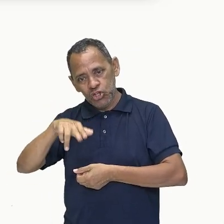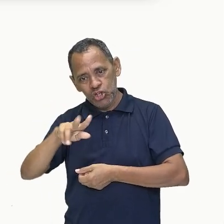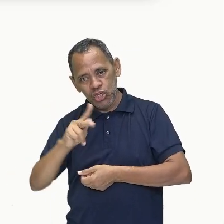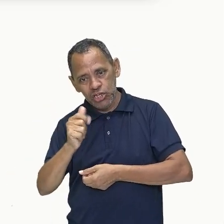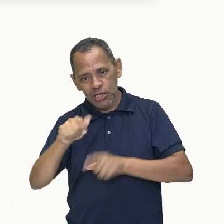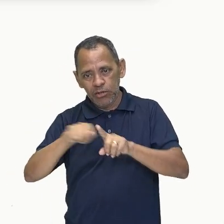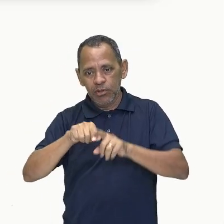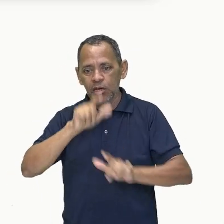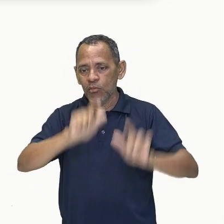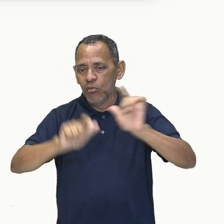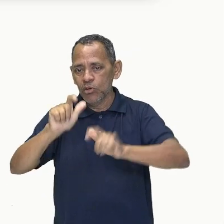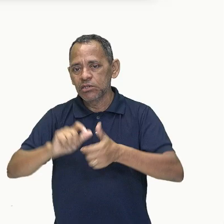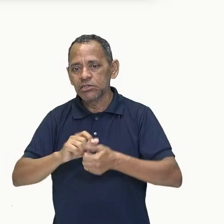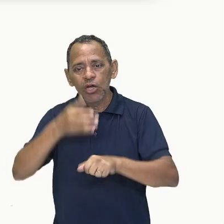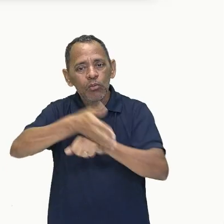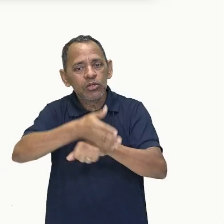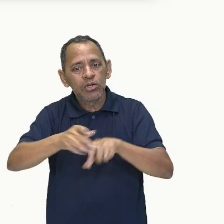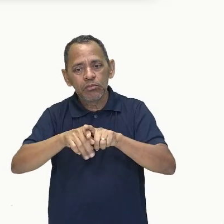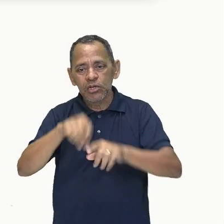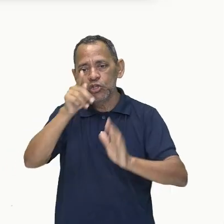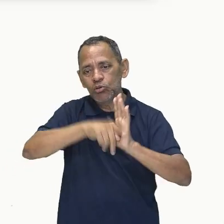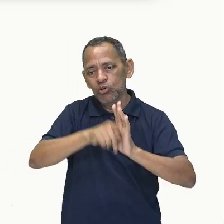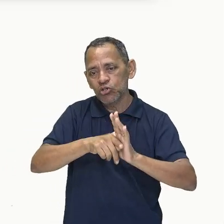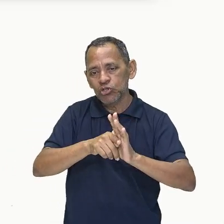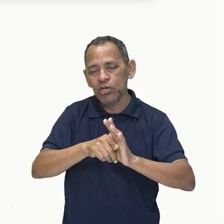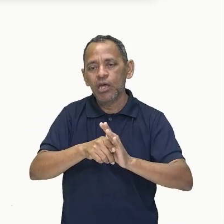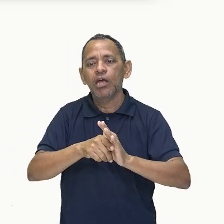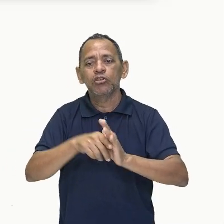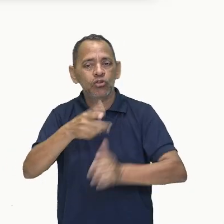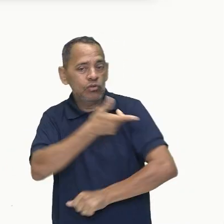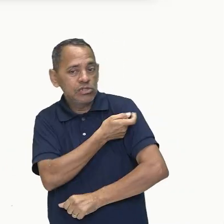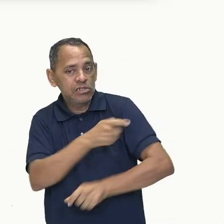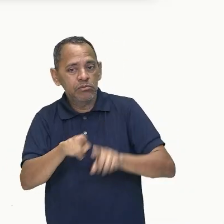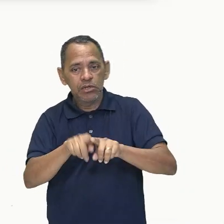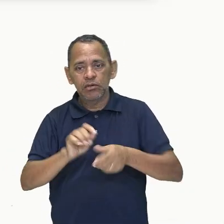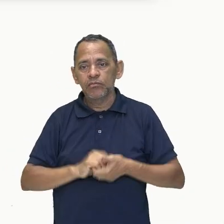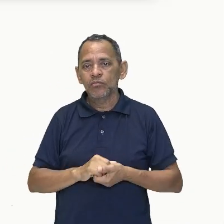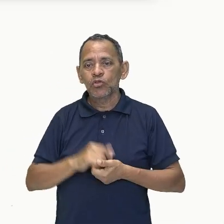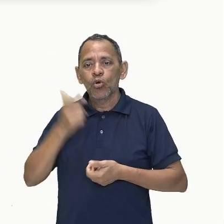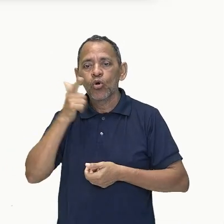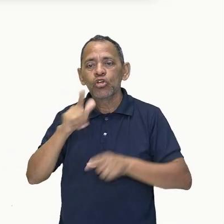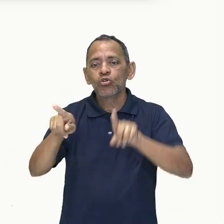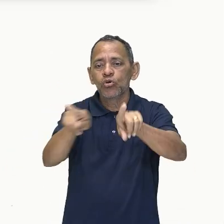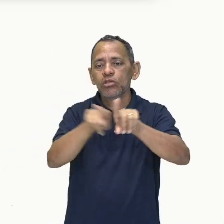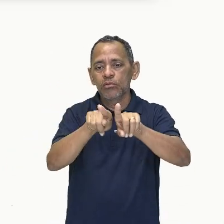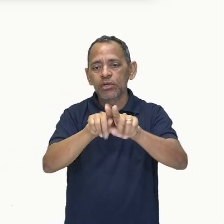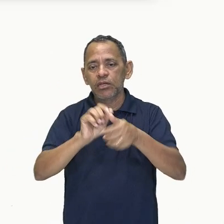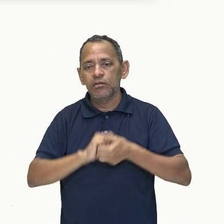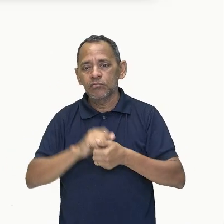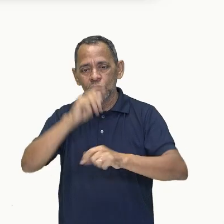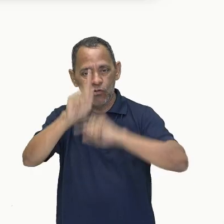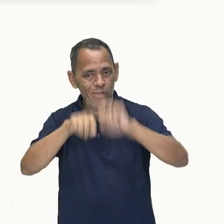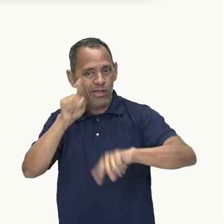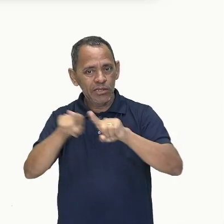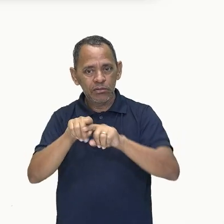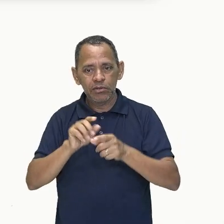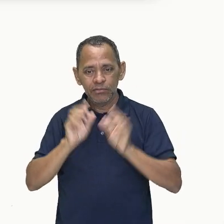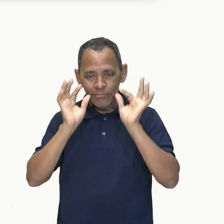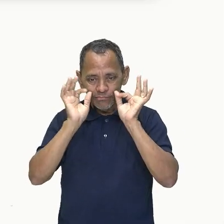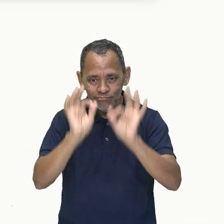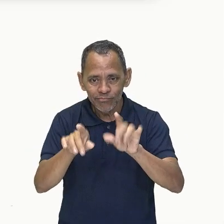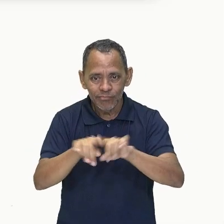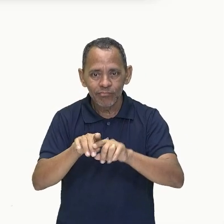população, a participar desses processos de imunização. Outra conquista foi o avanço na atenção primária